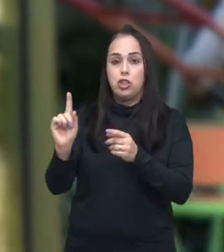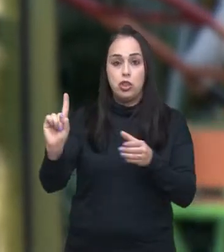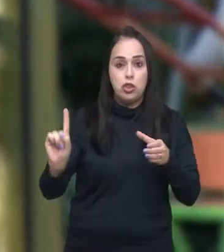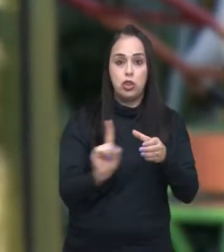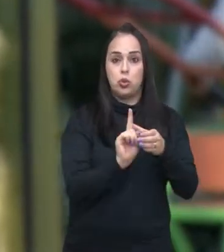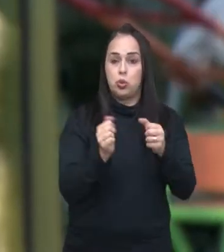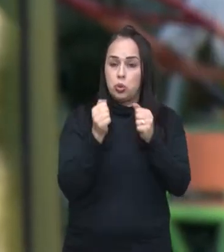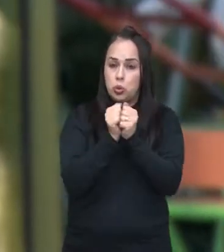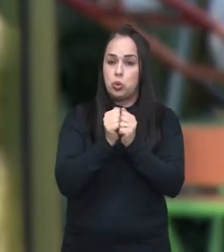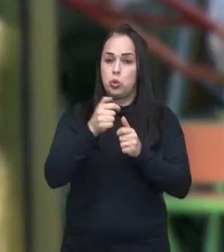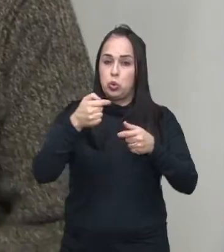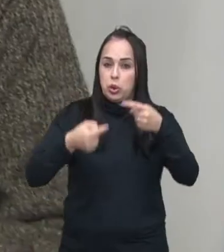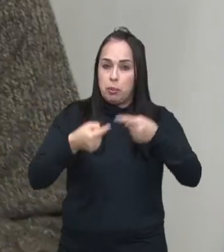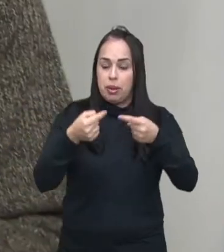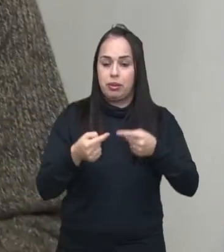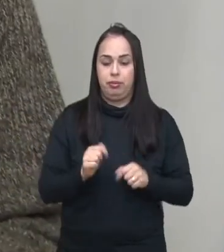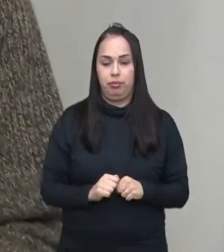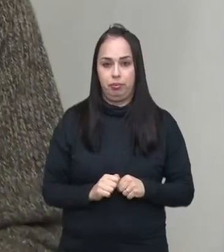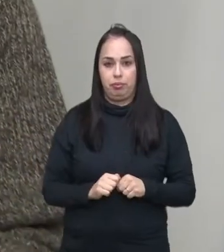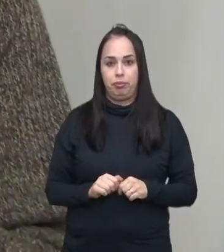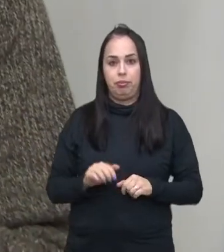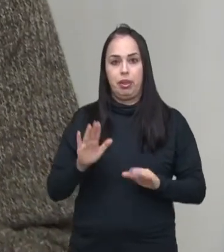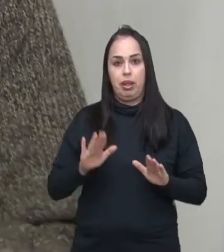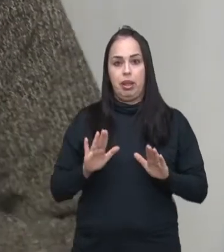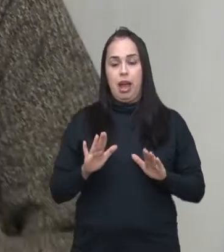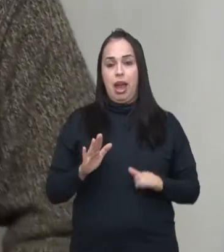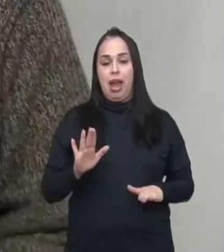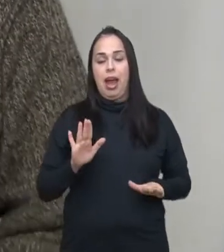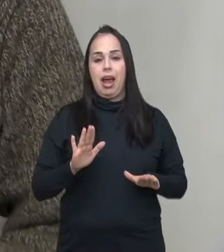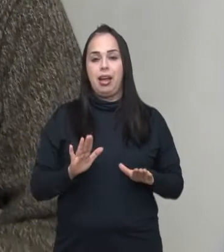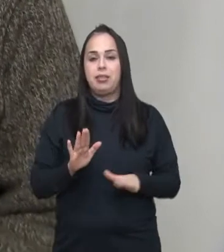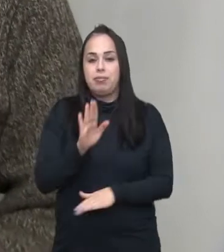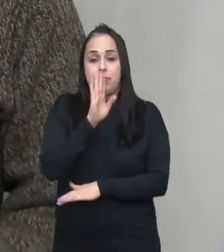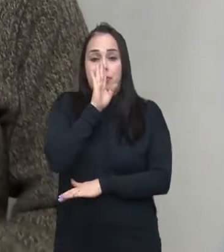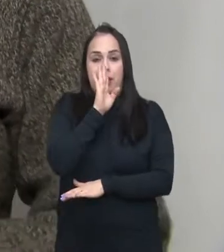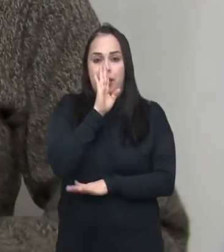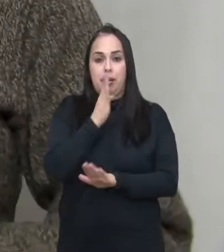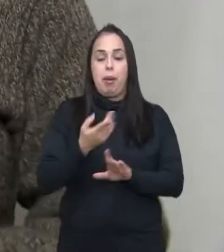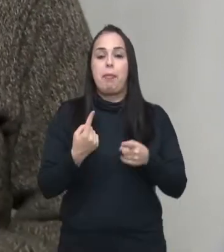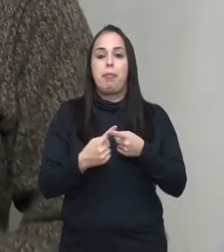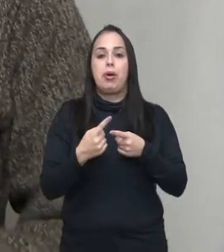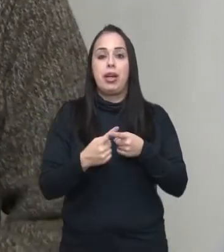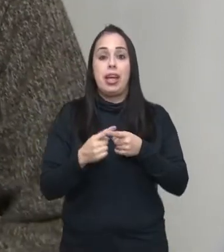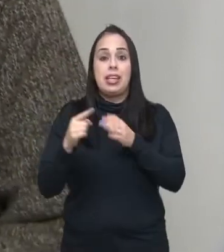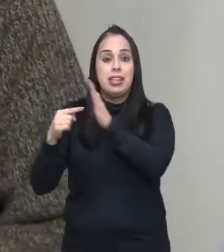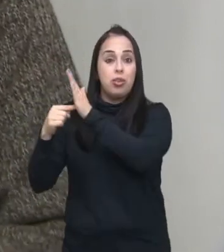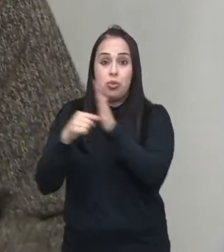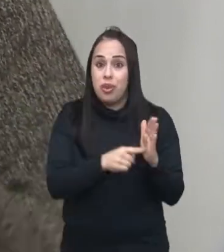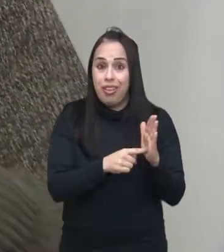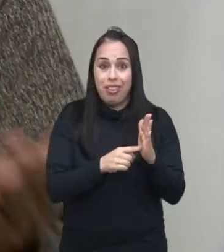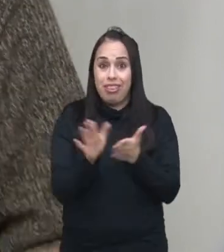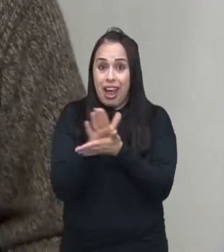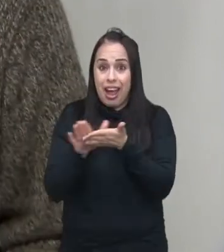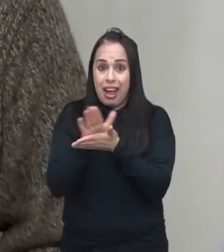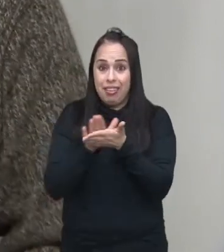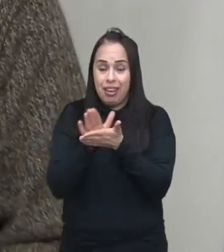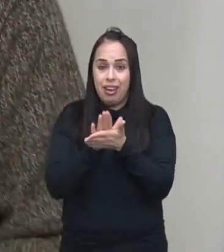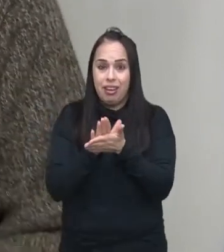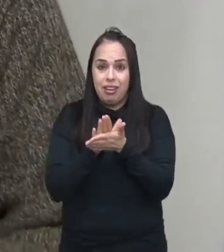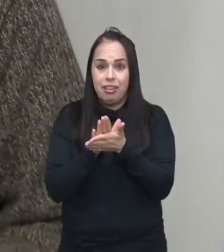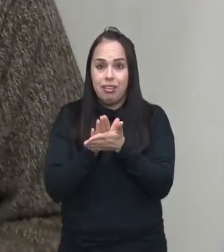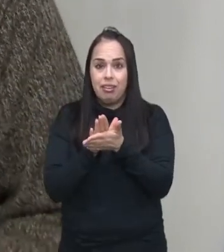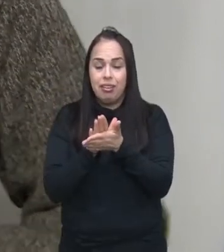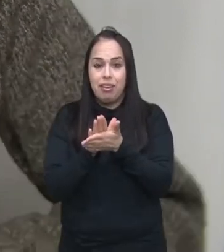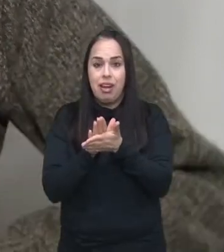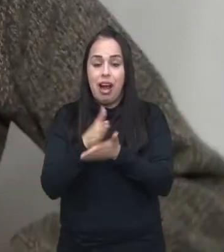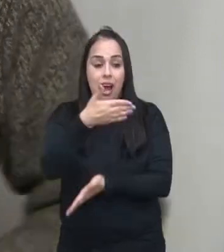pais e responsáveis. Um tabu muito ruim para a nossa sociedade, porque atrás de uma não denúncia nós